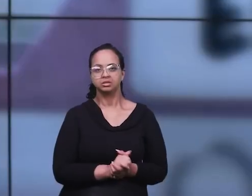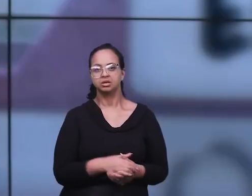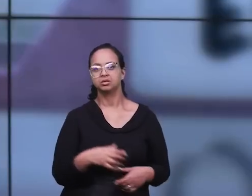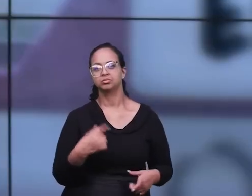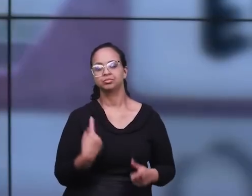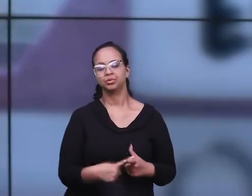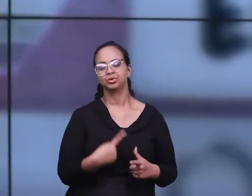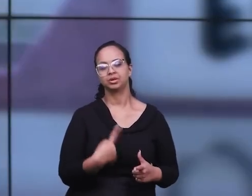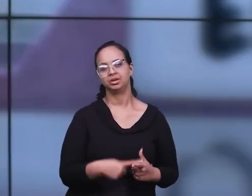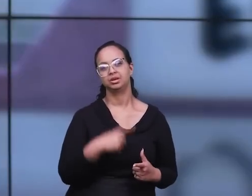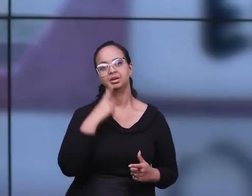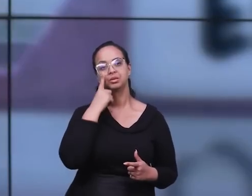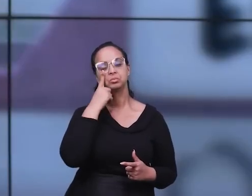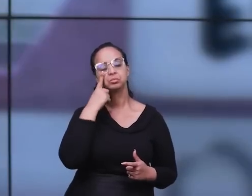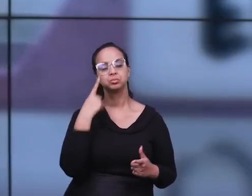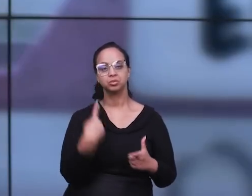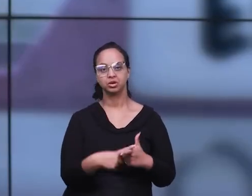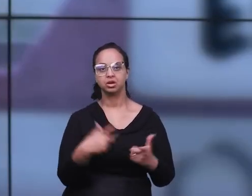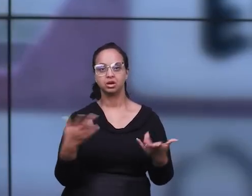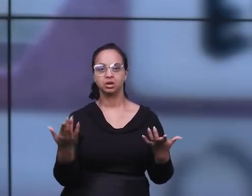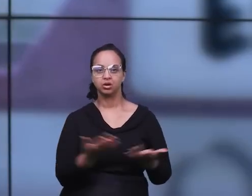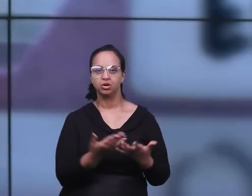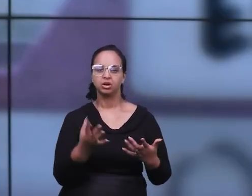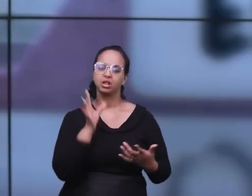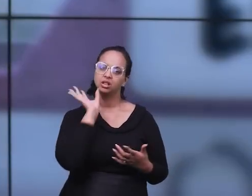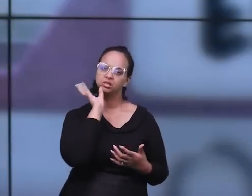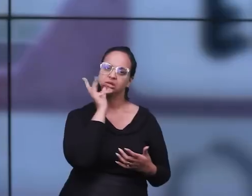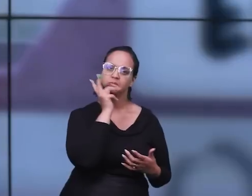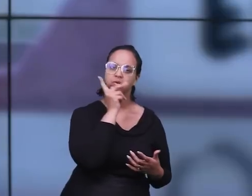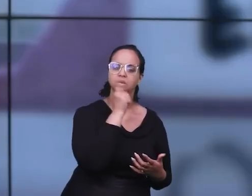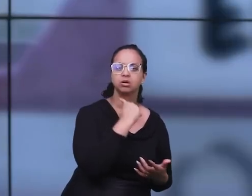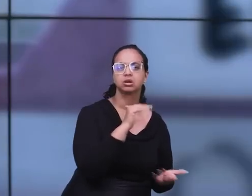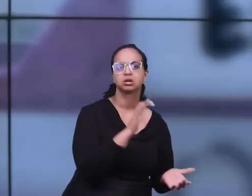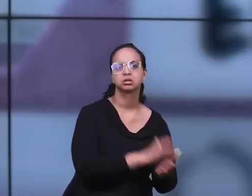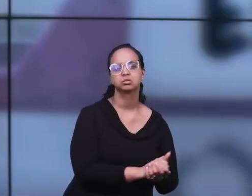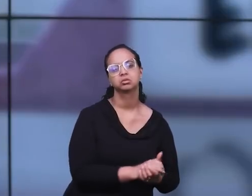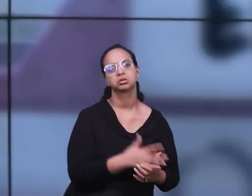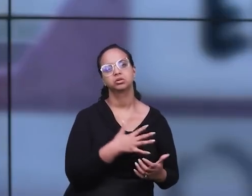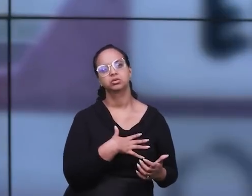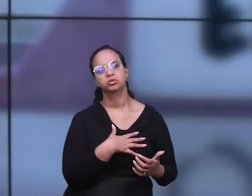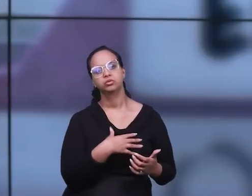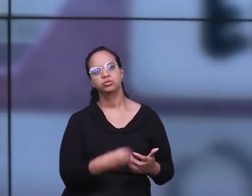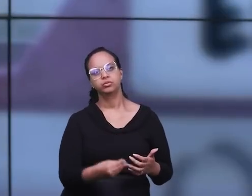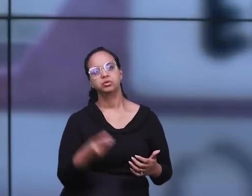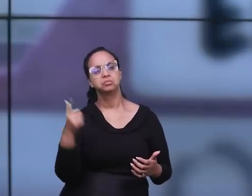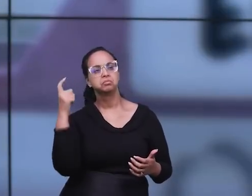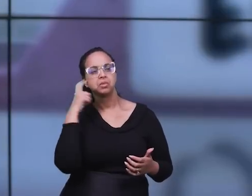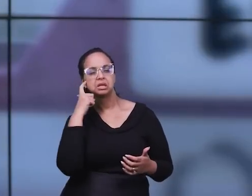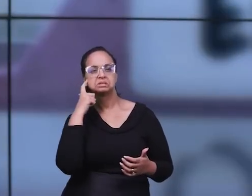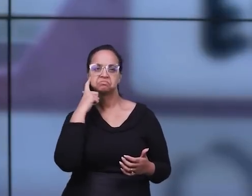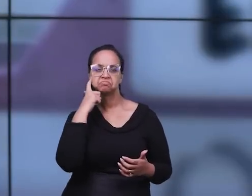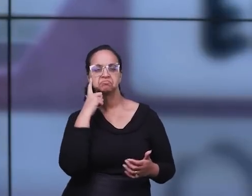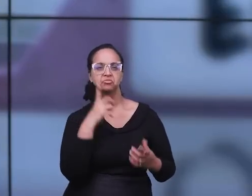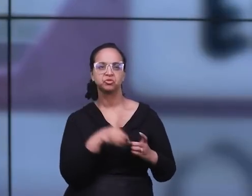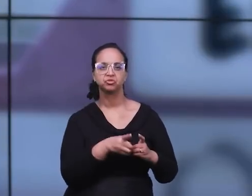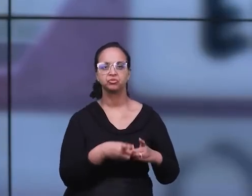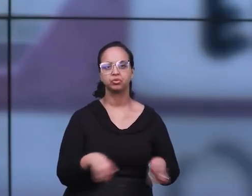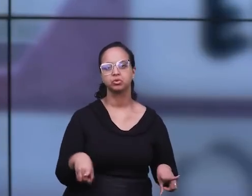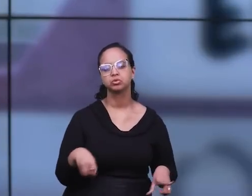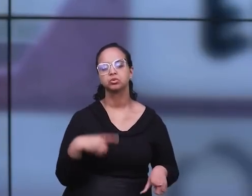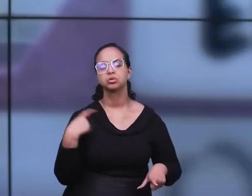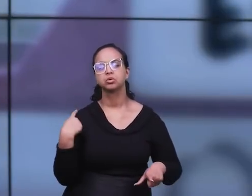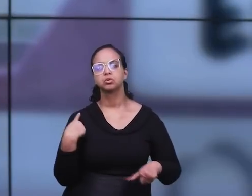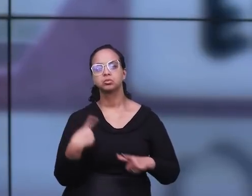casamento? Por que nos tempos atuais algumas pessoas demoram a se casar, a ter filhos e pensam no divórcio?